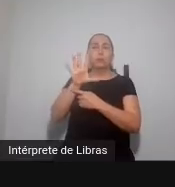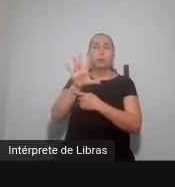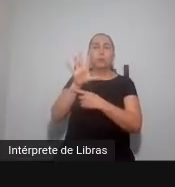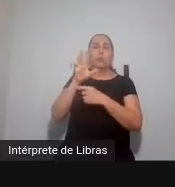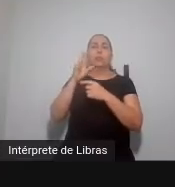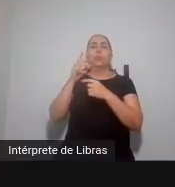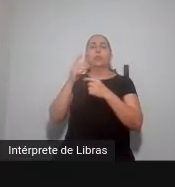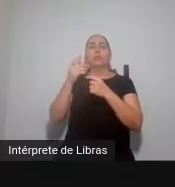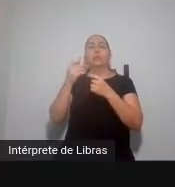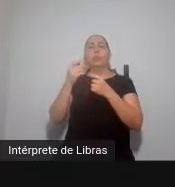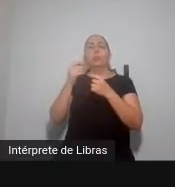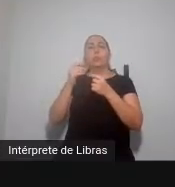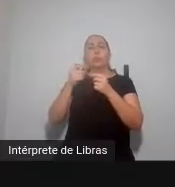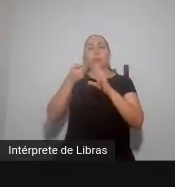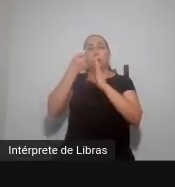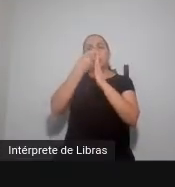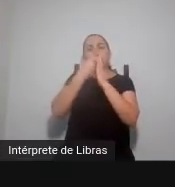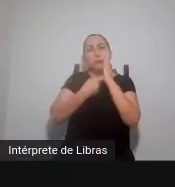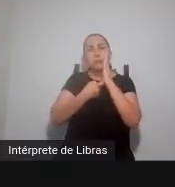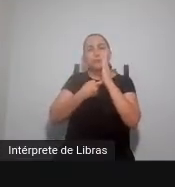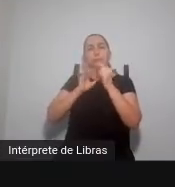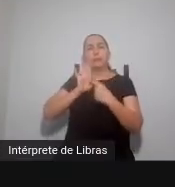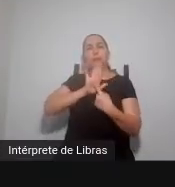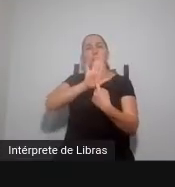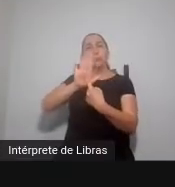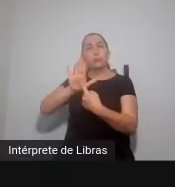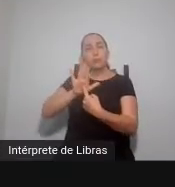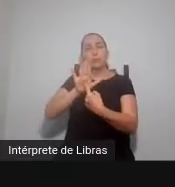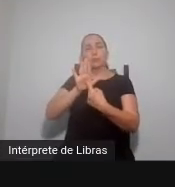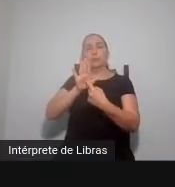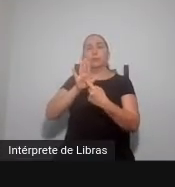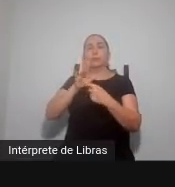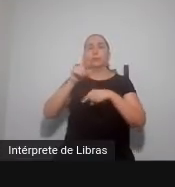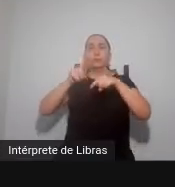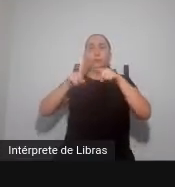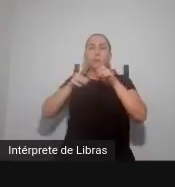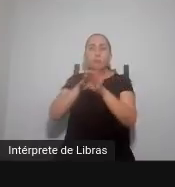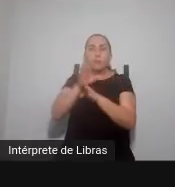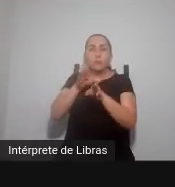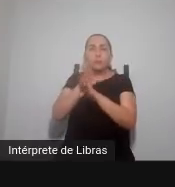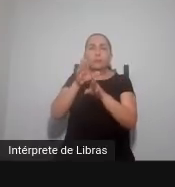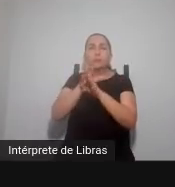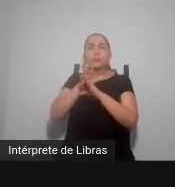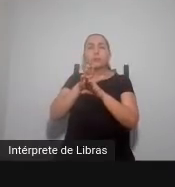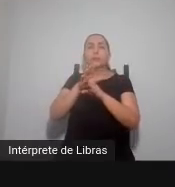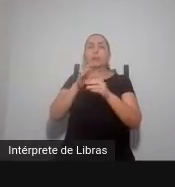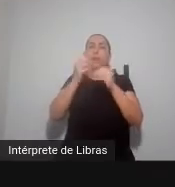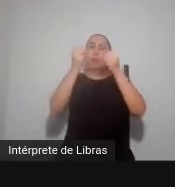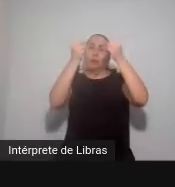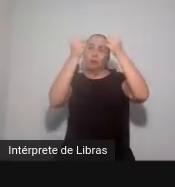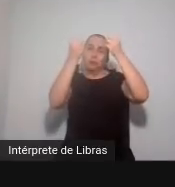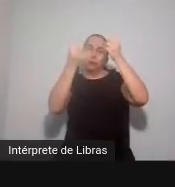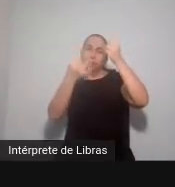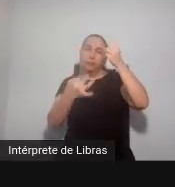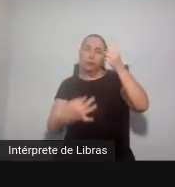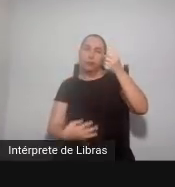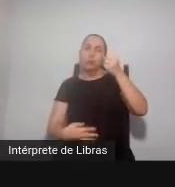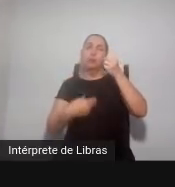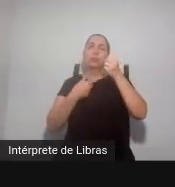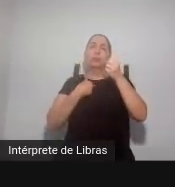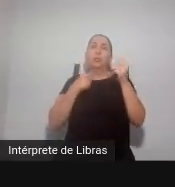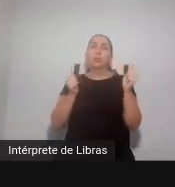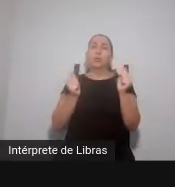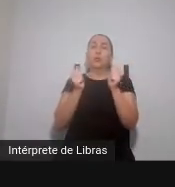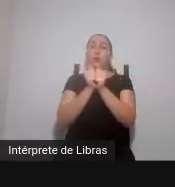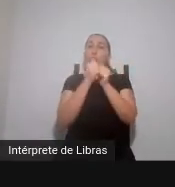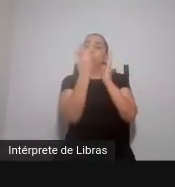envia texto instrucional, o texto instrucional casado com a imagem, que é uma coisa super bacana para as crianças